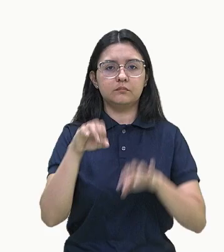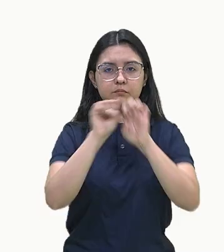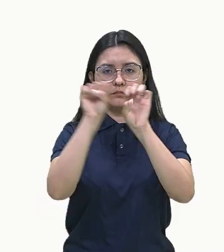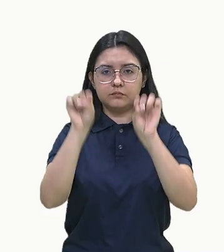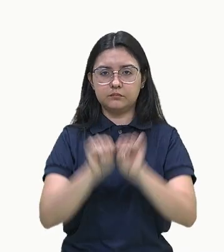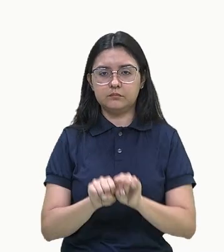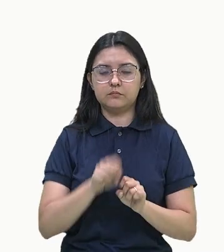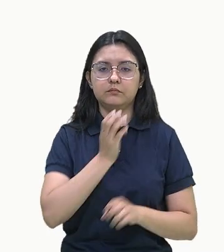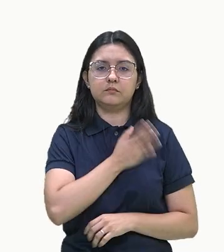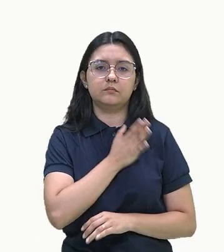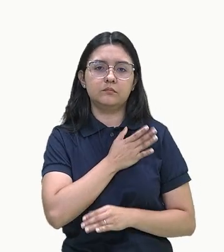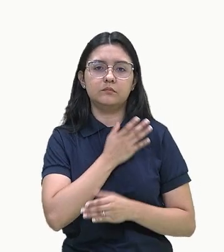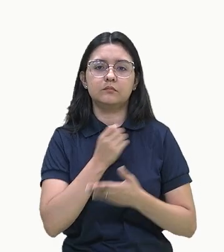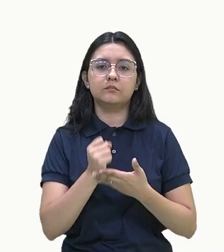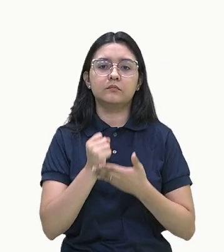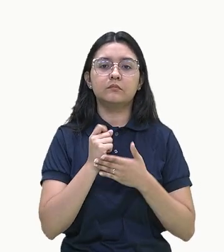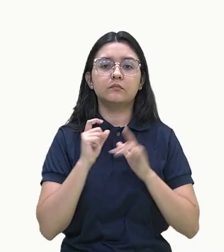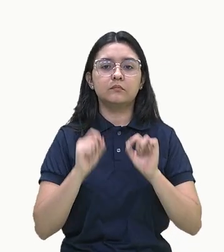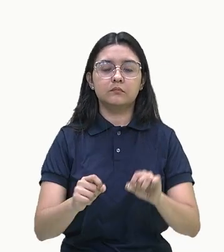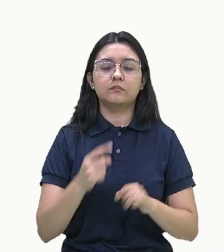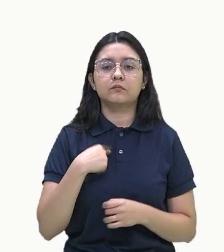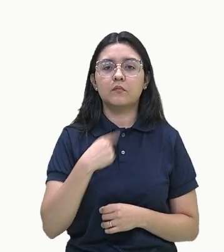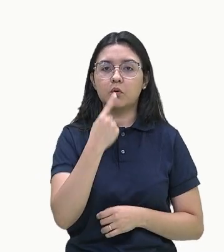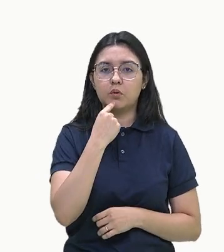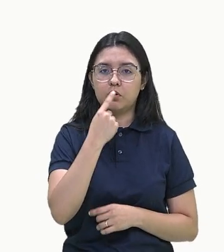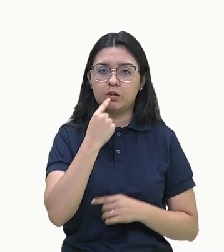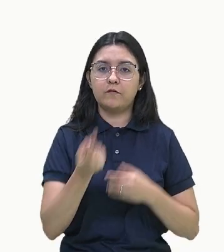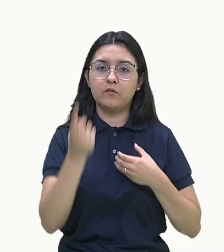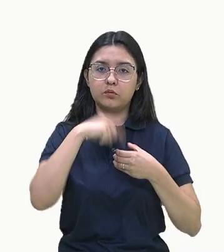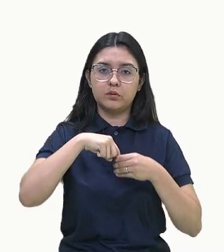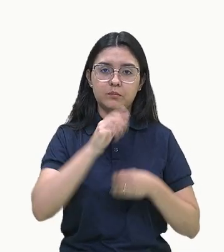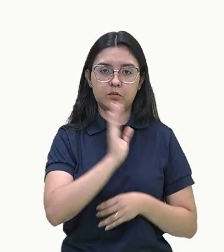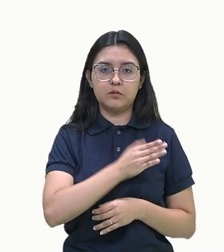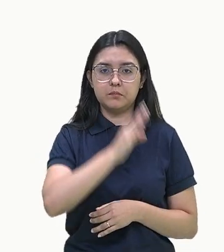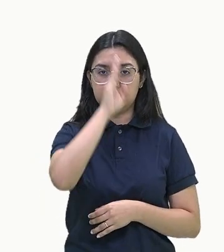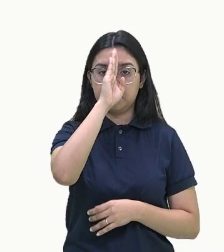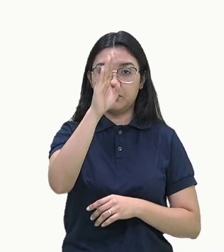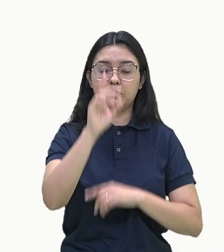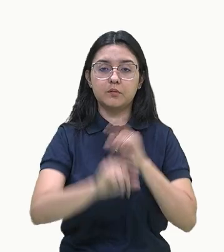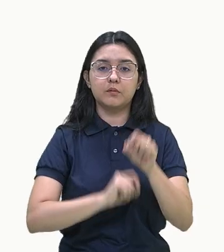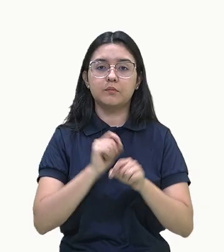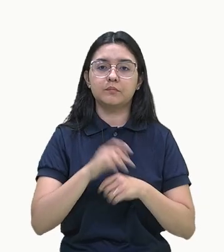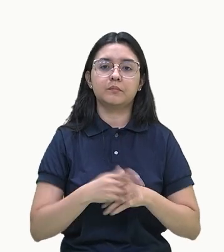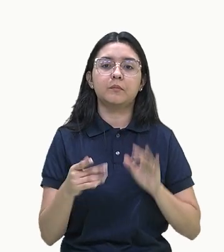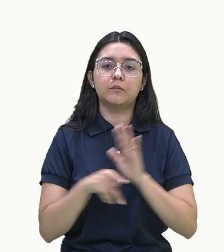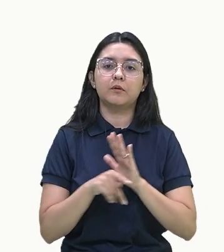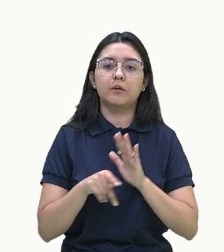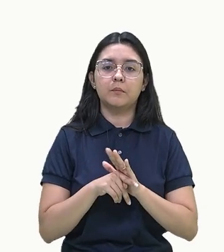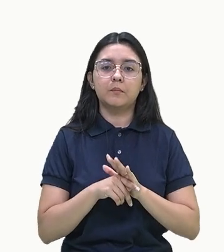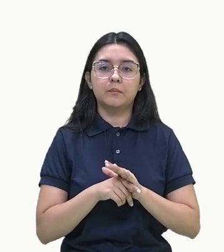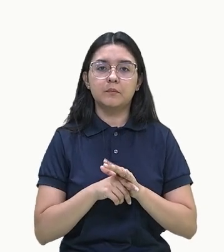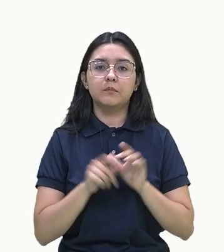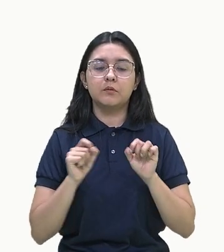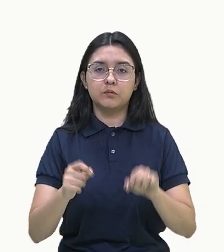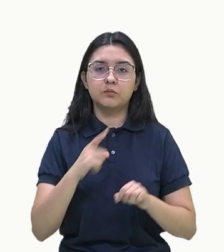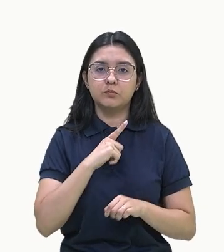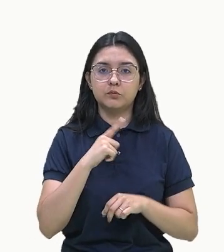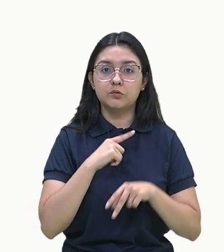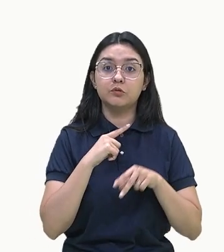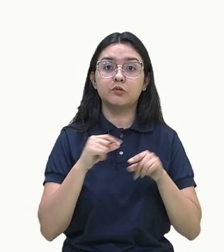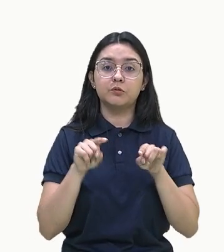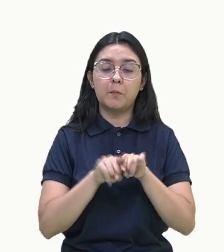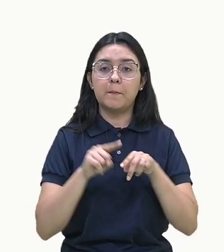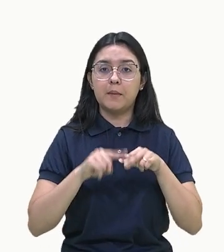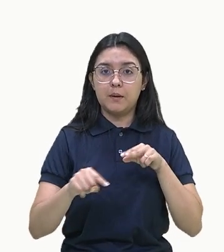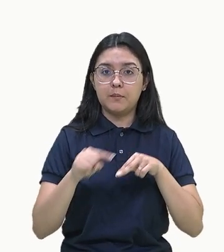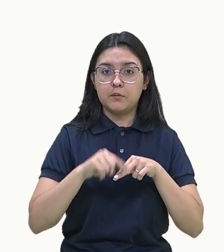pois ajuda o sangue venoso a retornar ao coração, especialmente vindo dos membros inferiores,